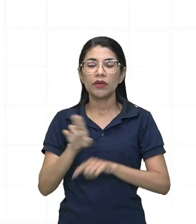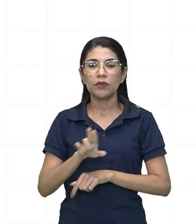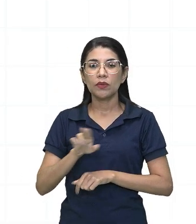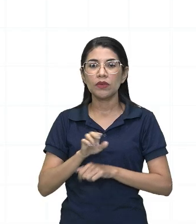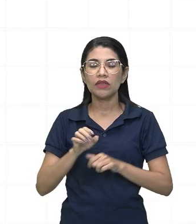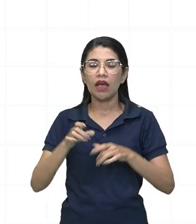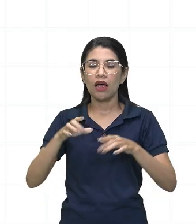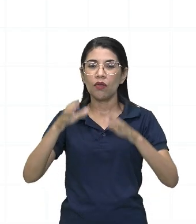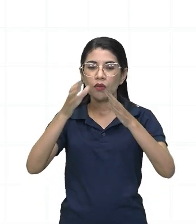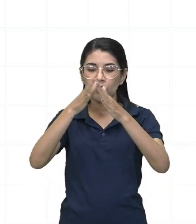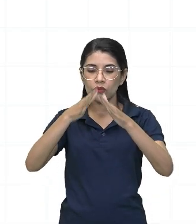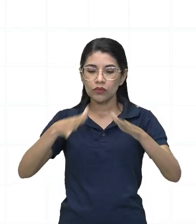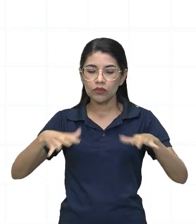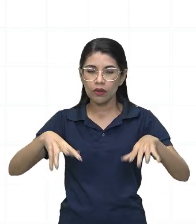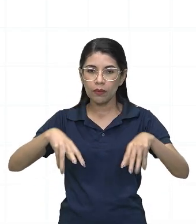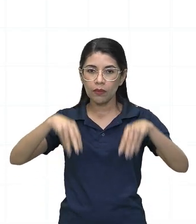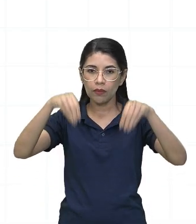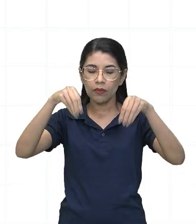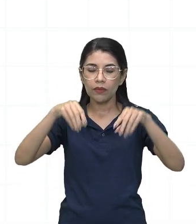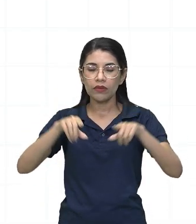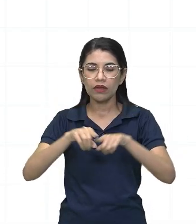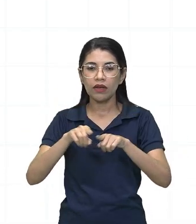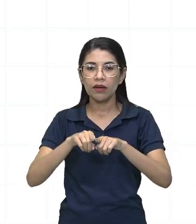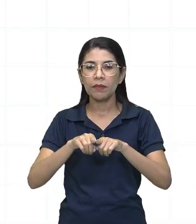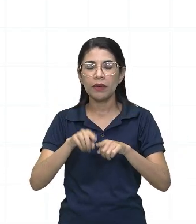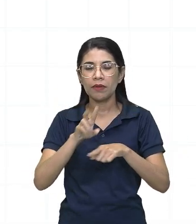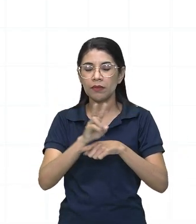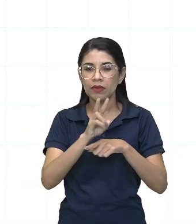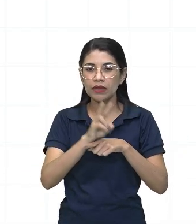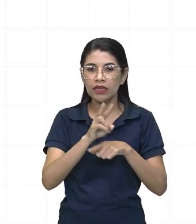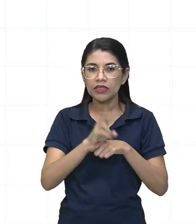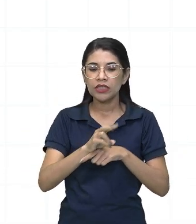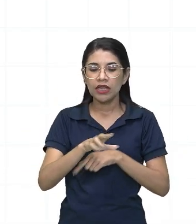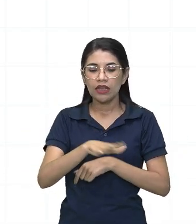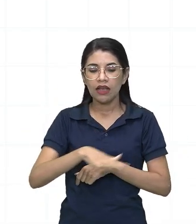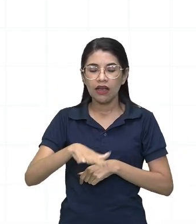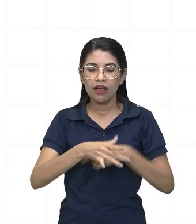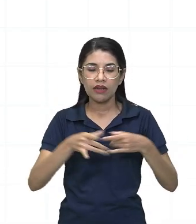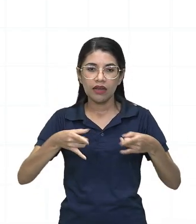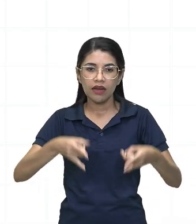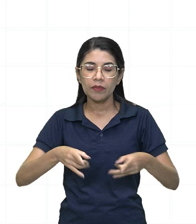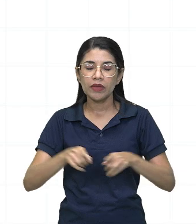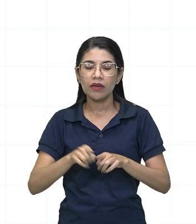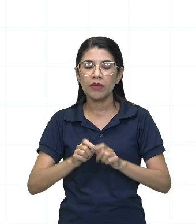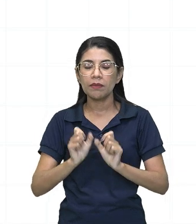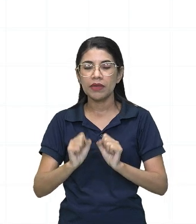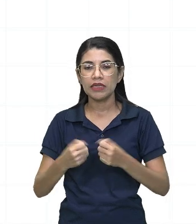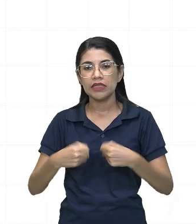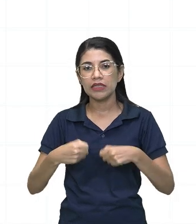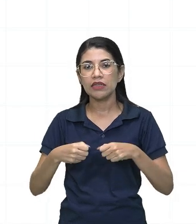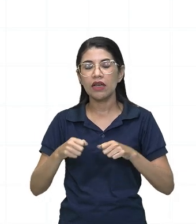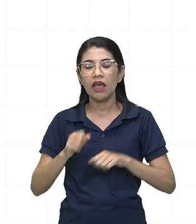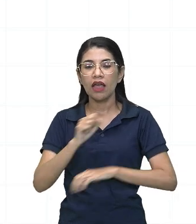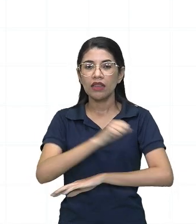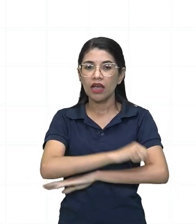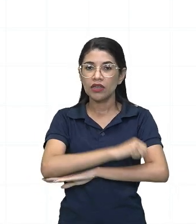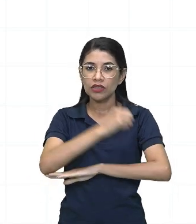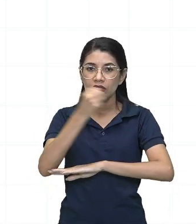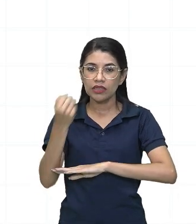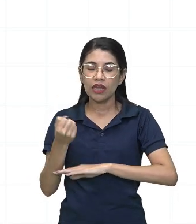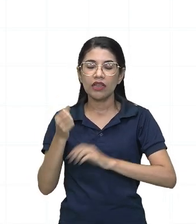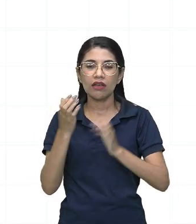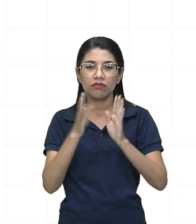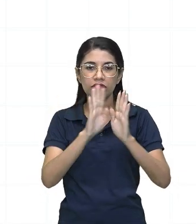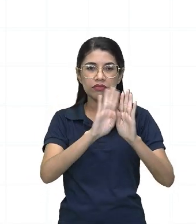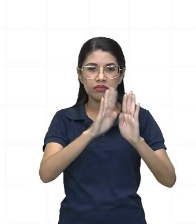de tela fina e, dentro do possível, colocação de telas de proteção nas janelas das